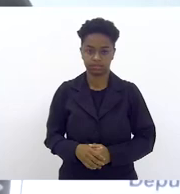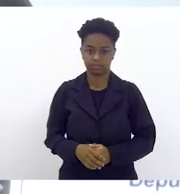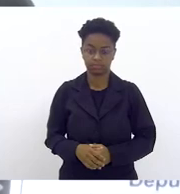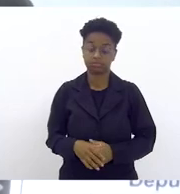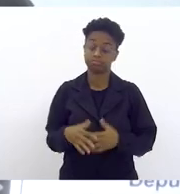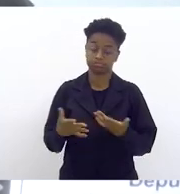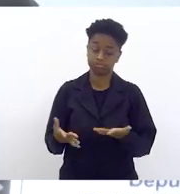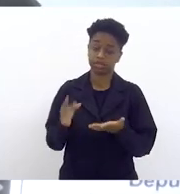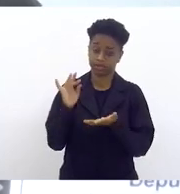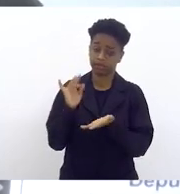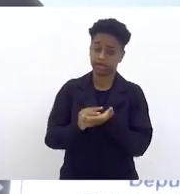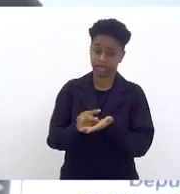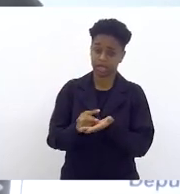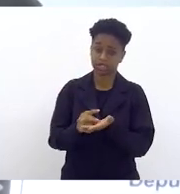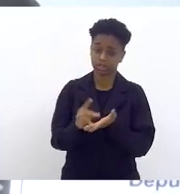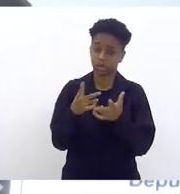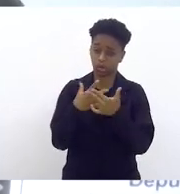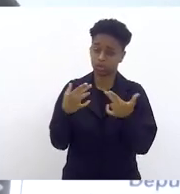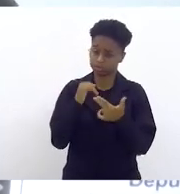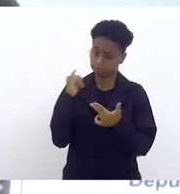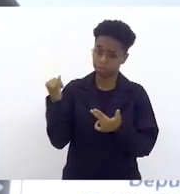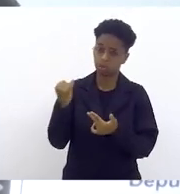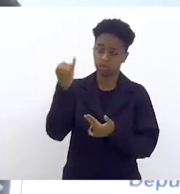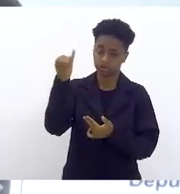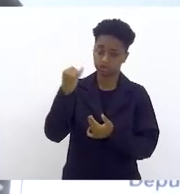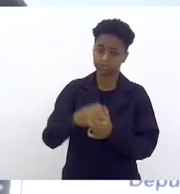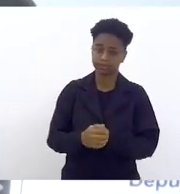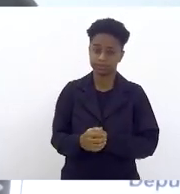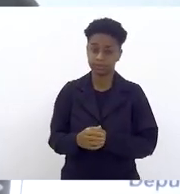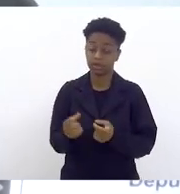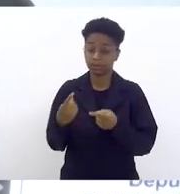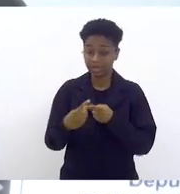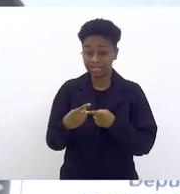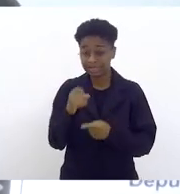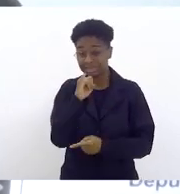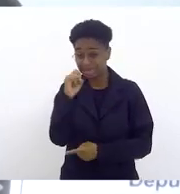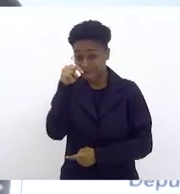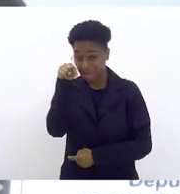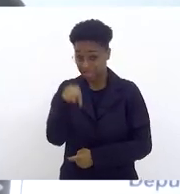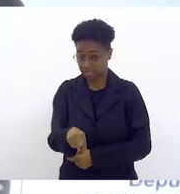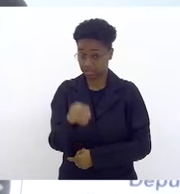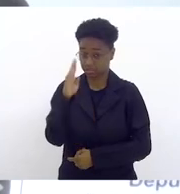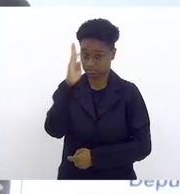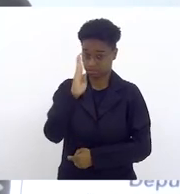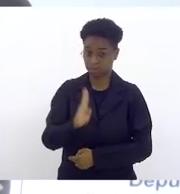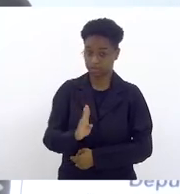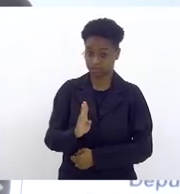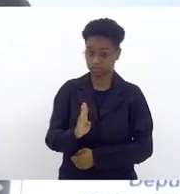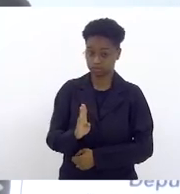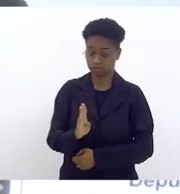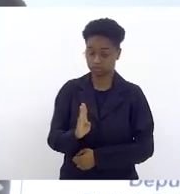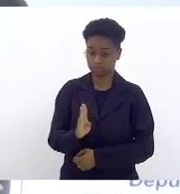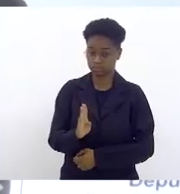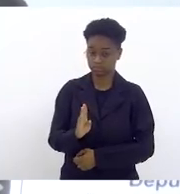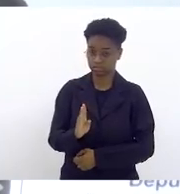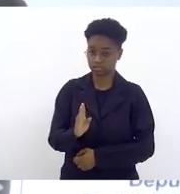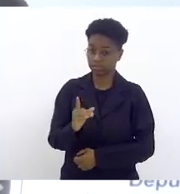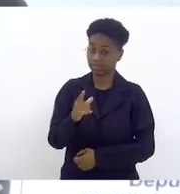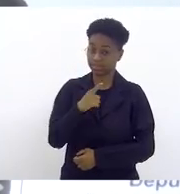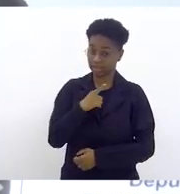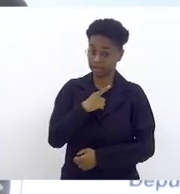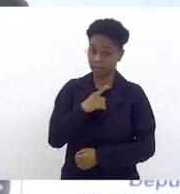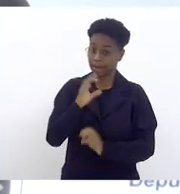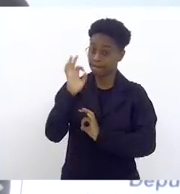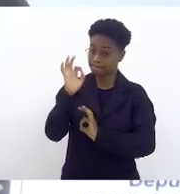é algo muito promissor Porque se o Brasil tivesse um